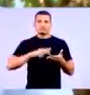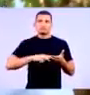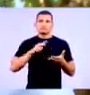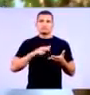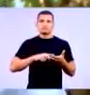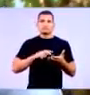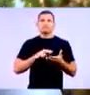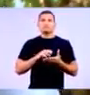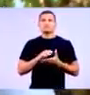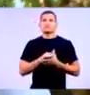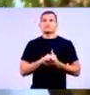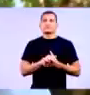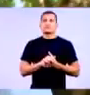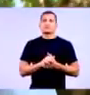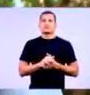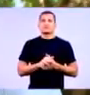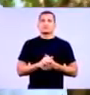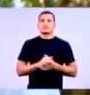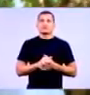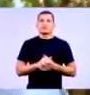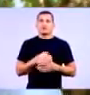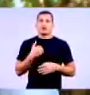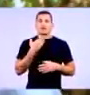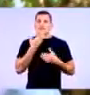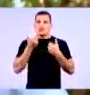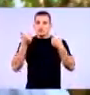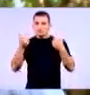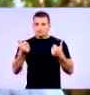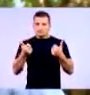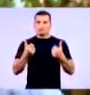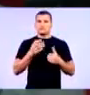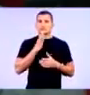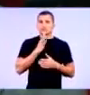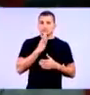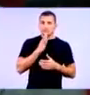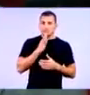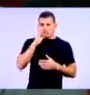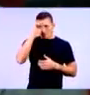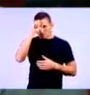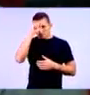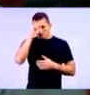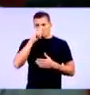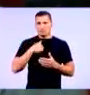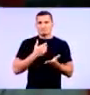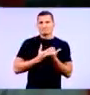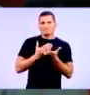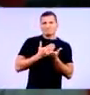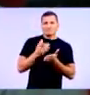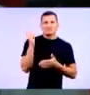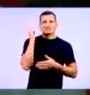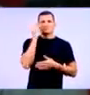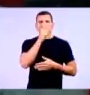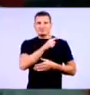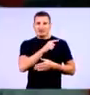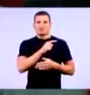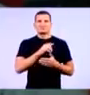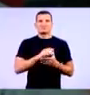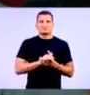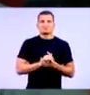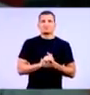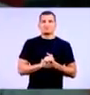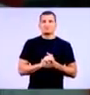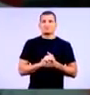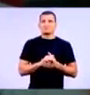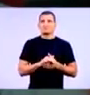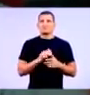como é que se diz, melhorando esse conhecimento, esse aprendizado. Inicialmente eu tive dificuldade na plataforma, né?